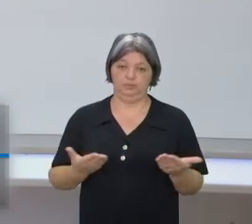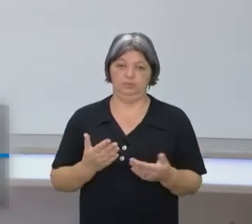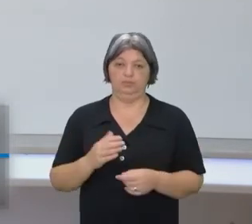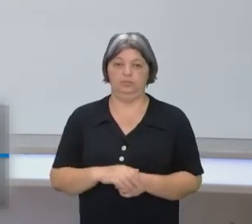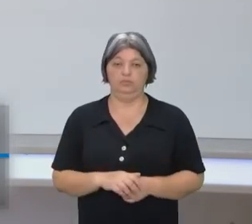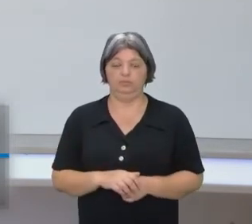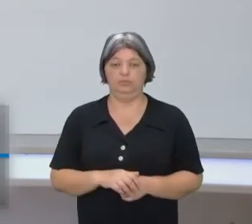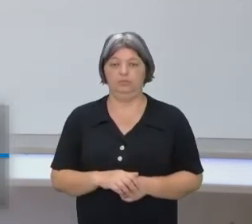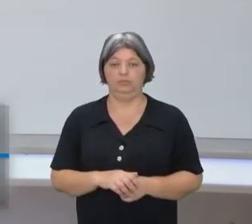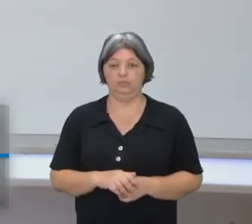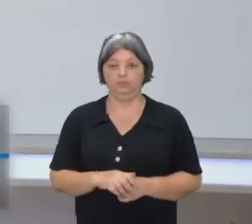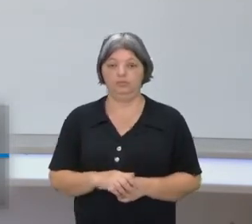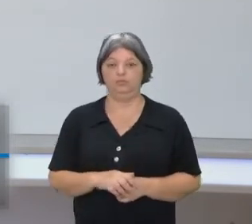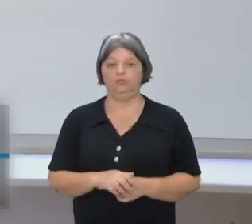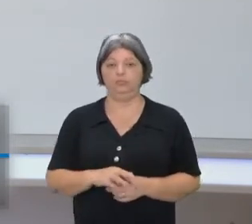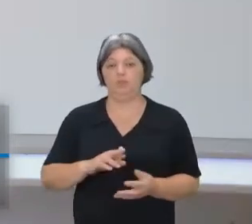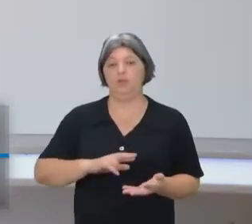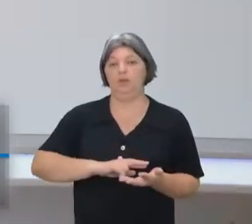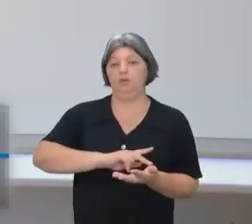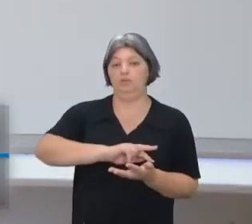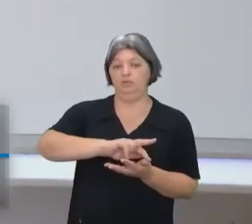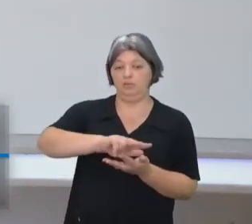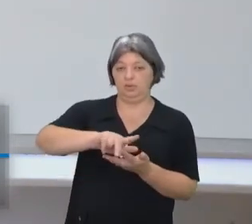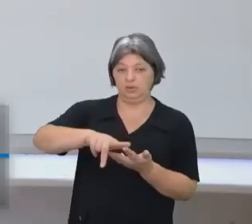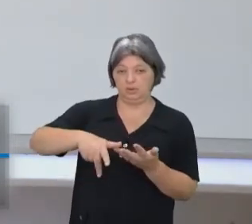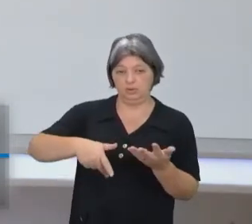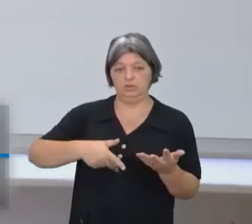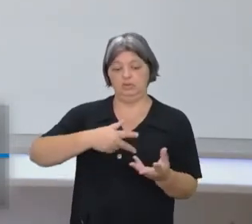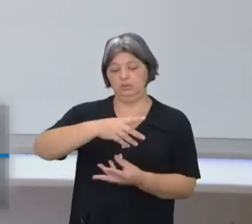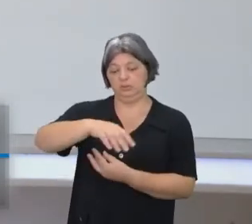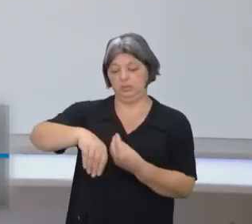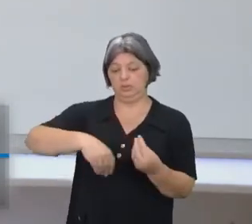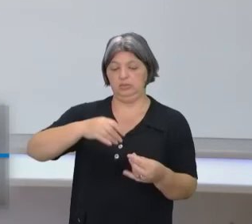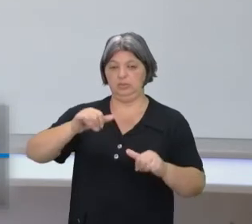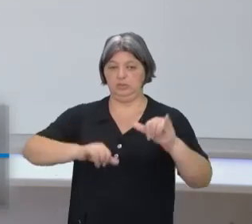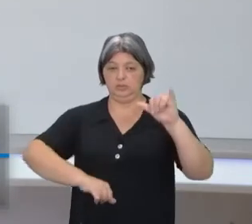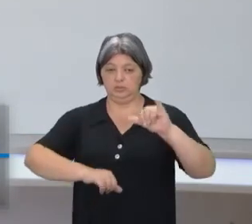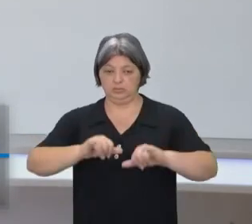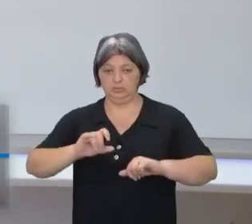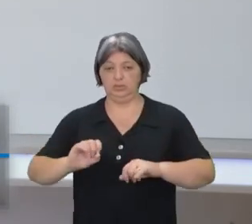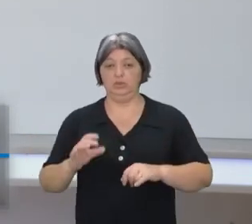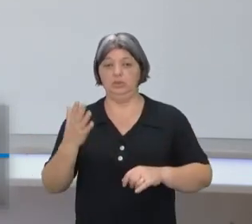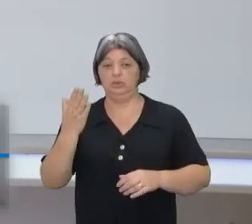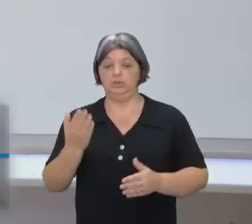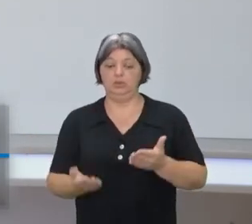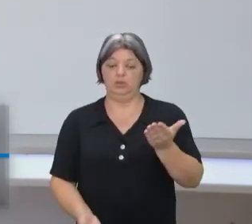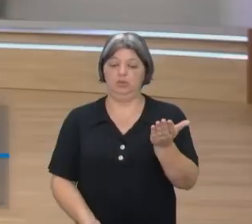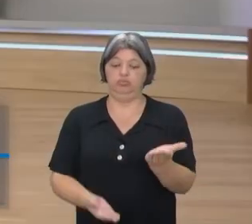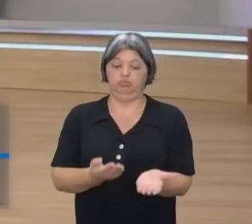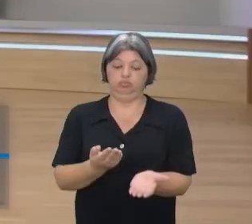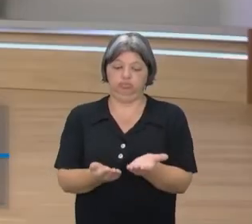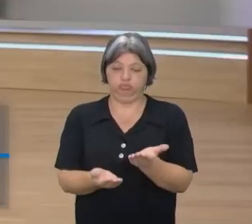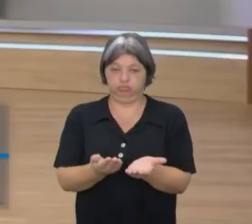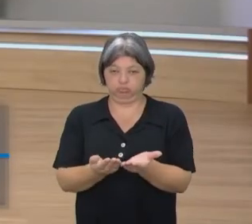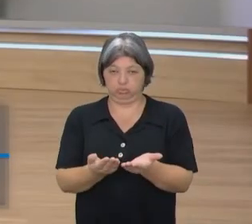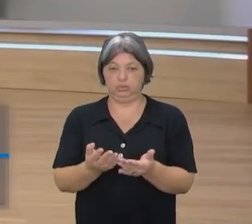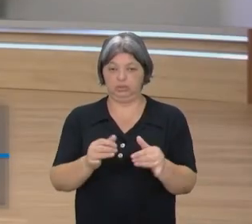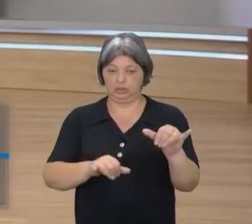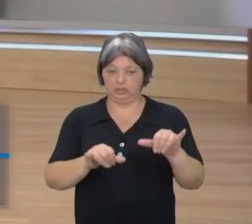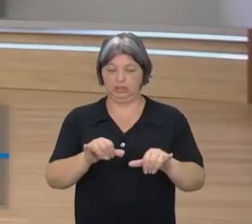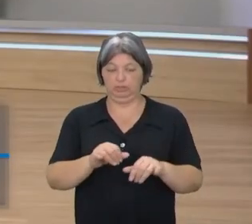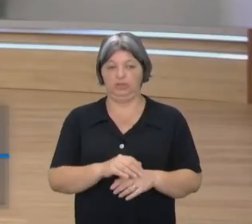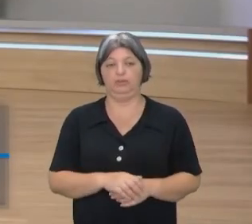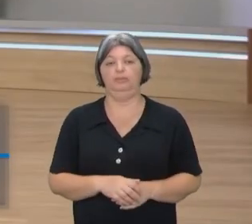ver várias reações onde acontece, onde ocorre o equilíbrio químico, né? Já deu para ter uma